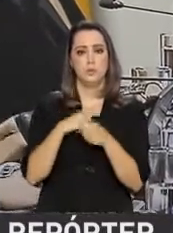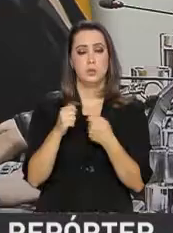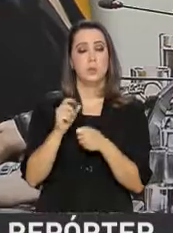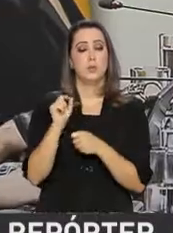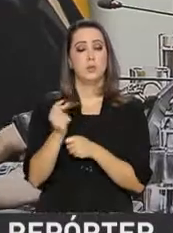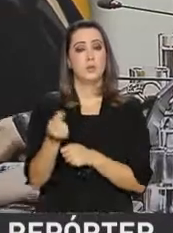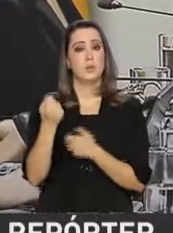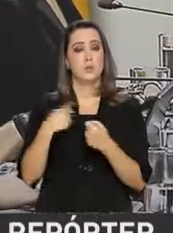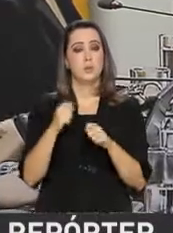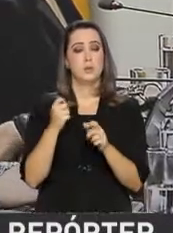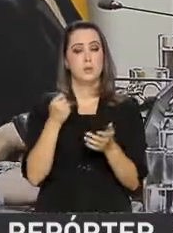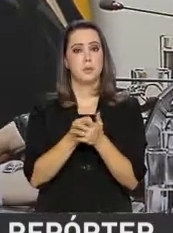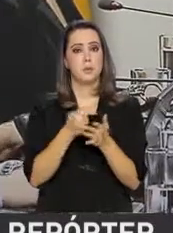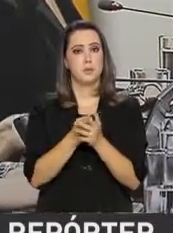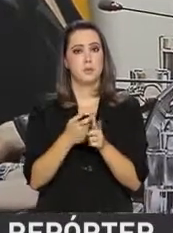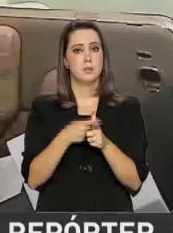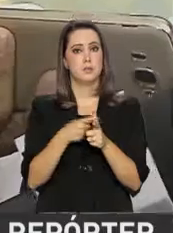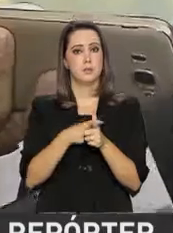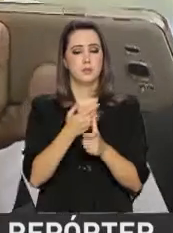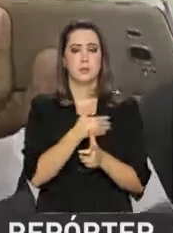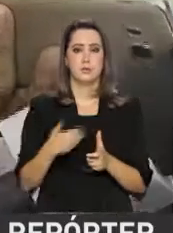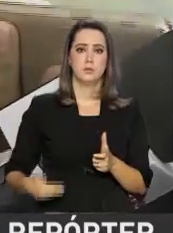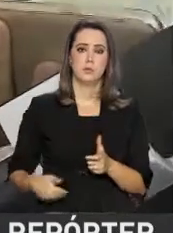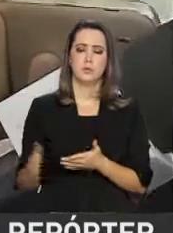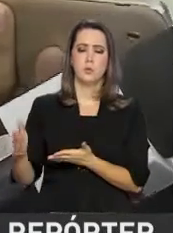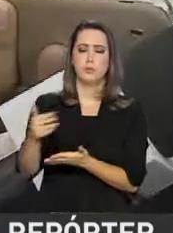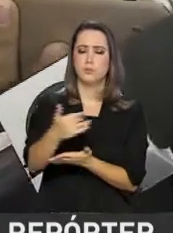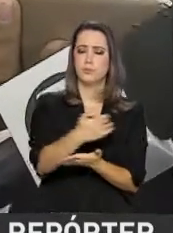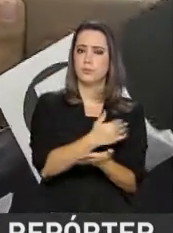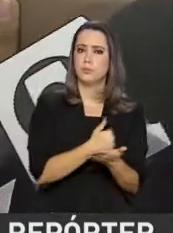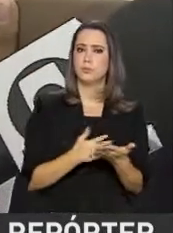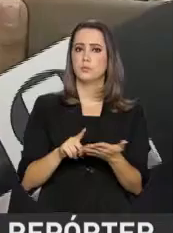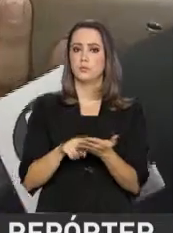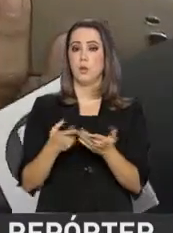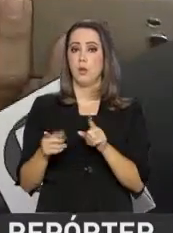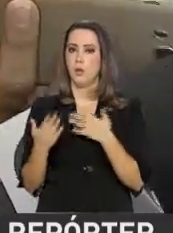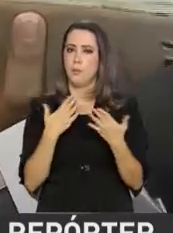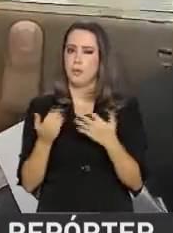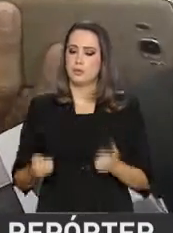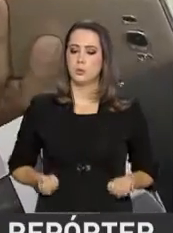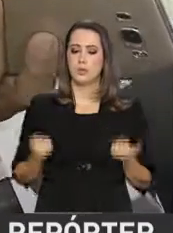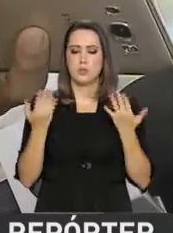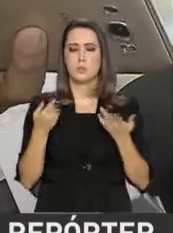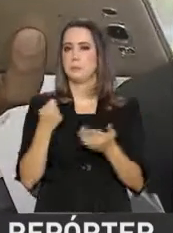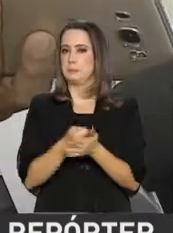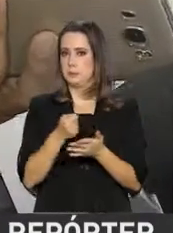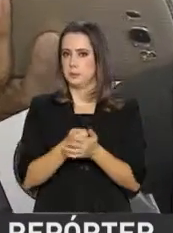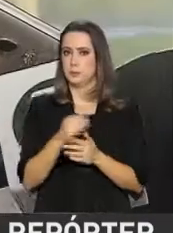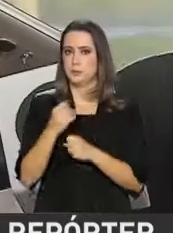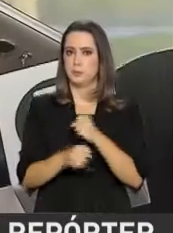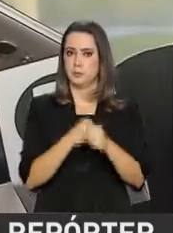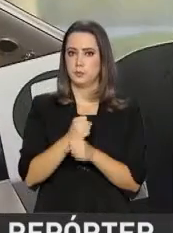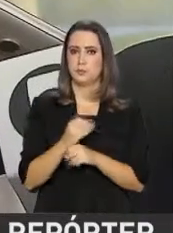governo faz para saldar a dívida pública. Envolve arrecadação e despesas e portanto, as duas